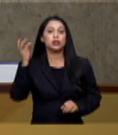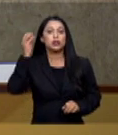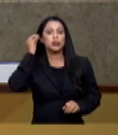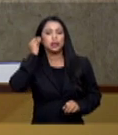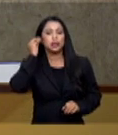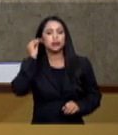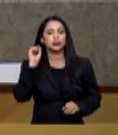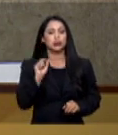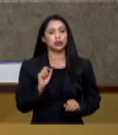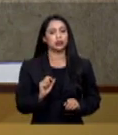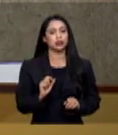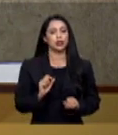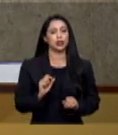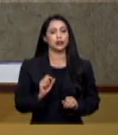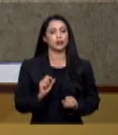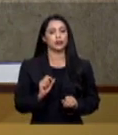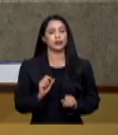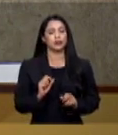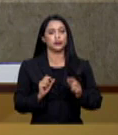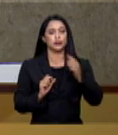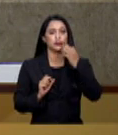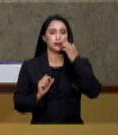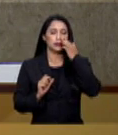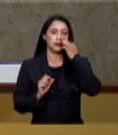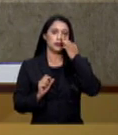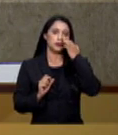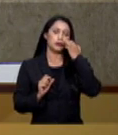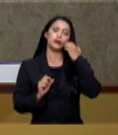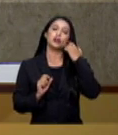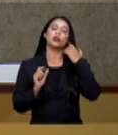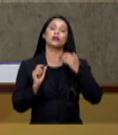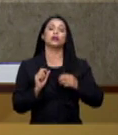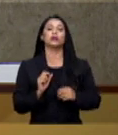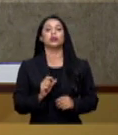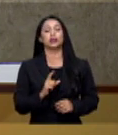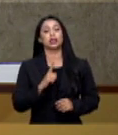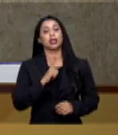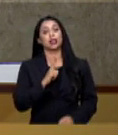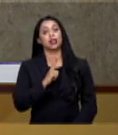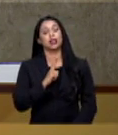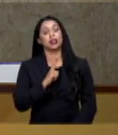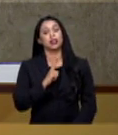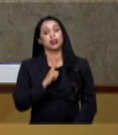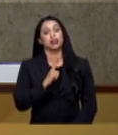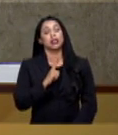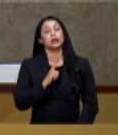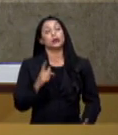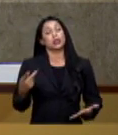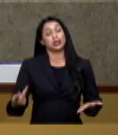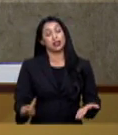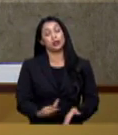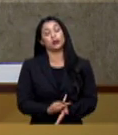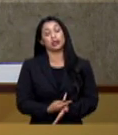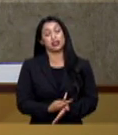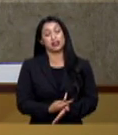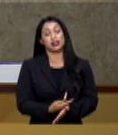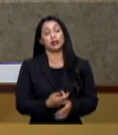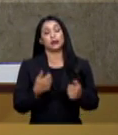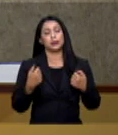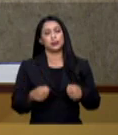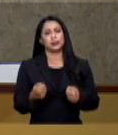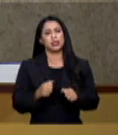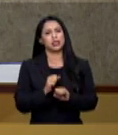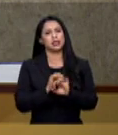entender exatamente essa imbricação do direito à realidade, é preciso